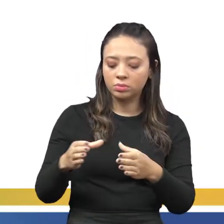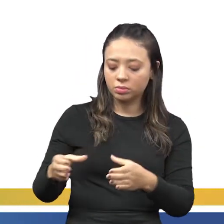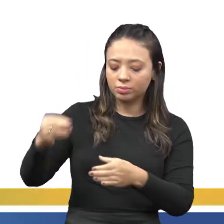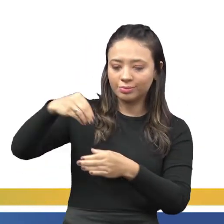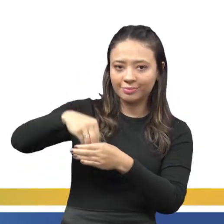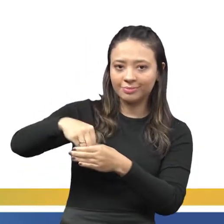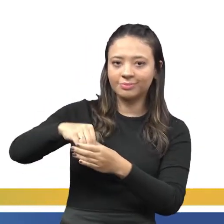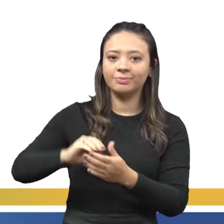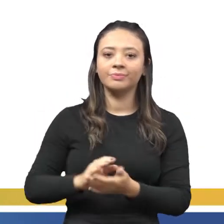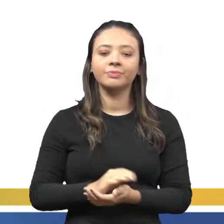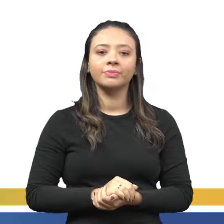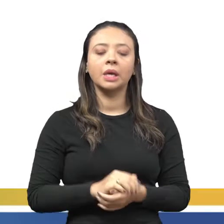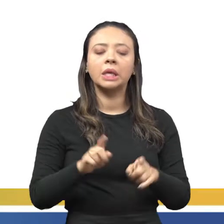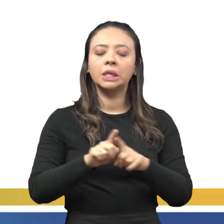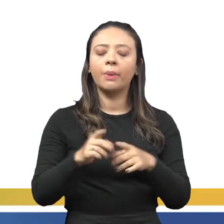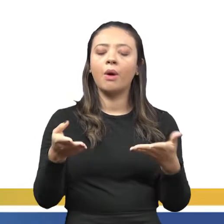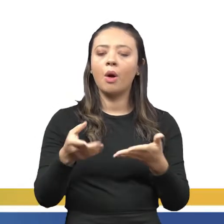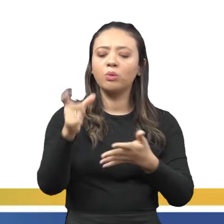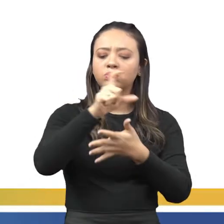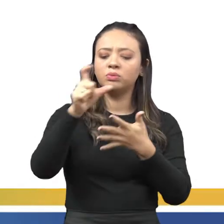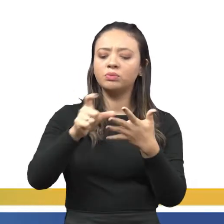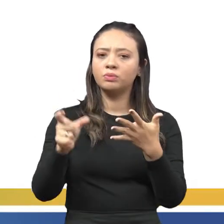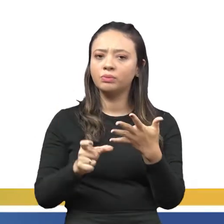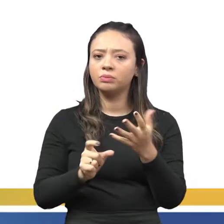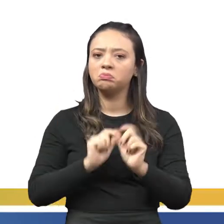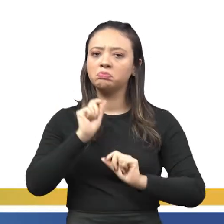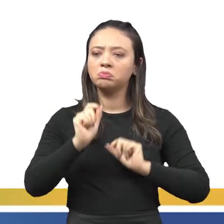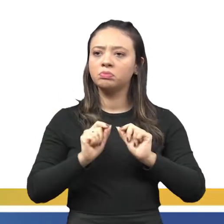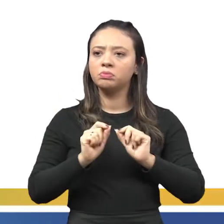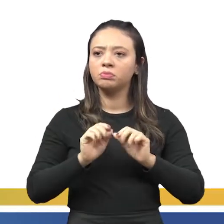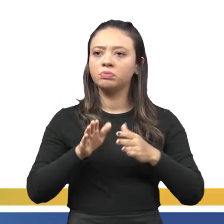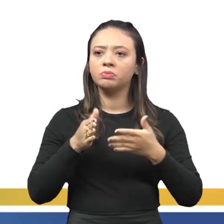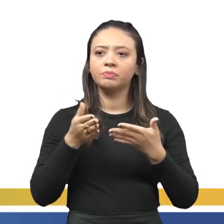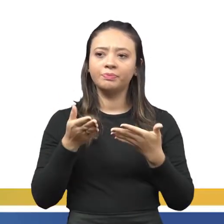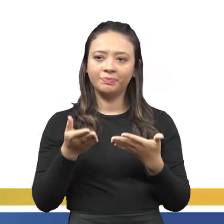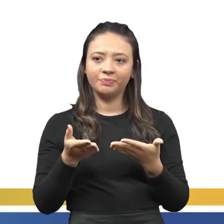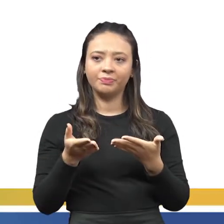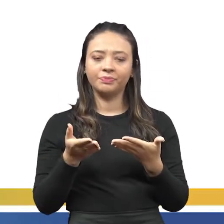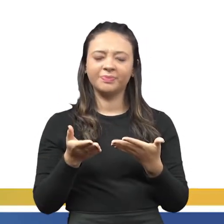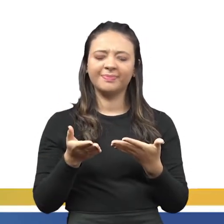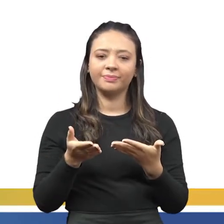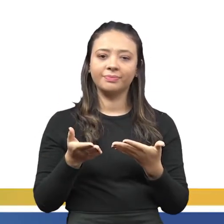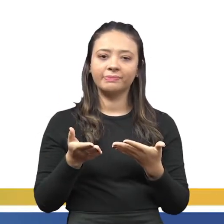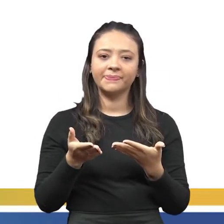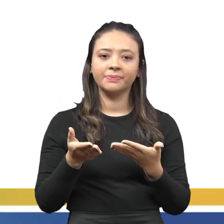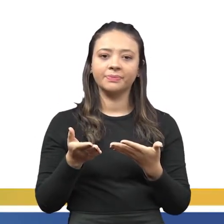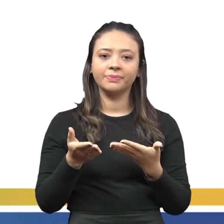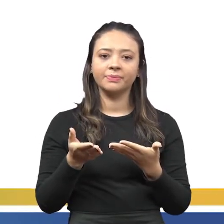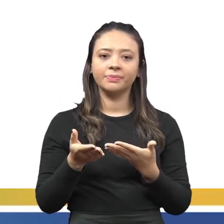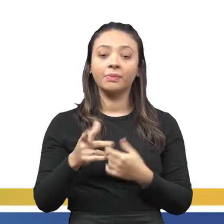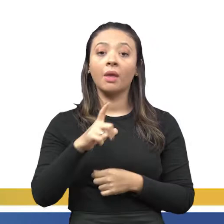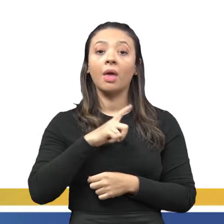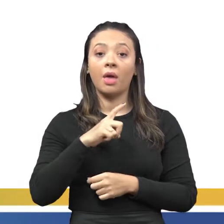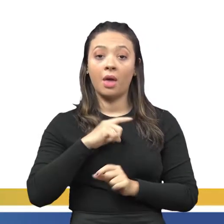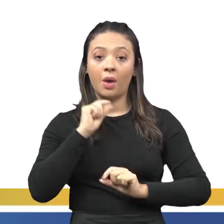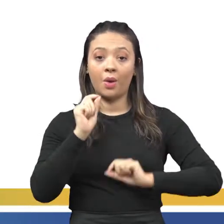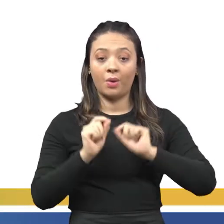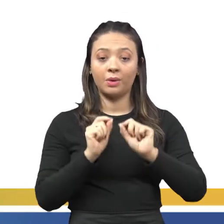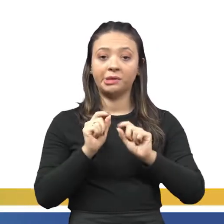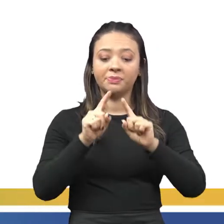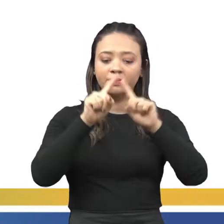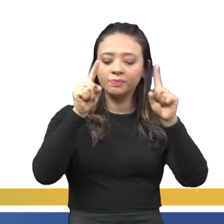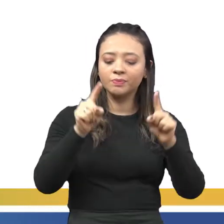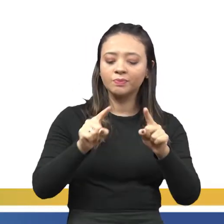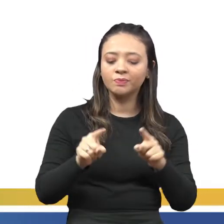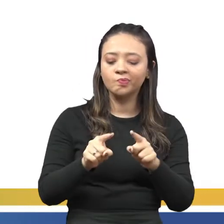no plural, como fica essa mesma frase? There are 5 pears in the basket. Há ou